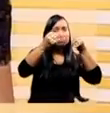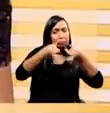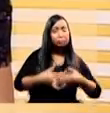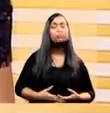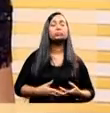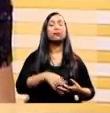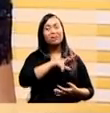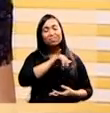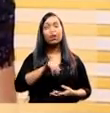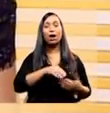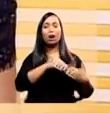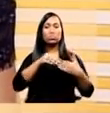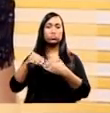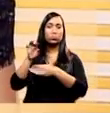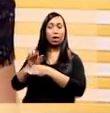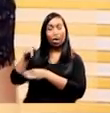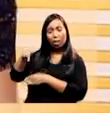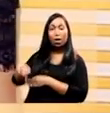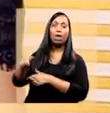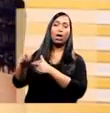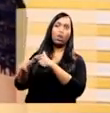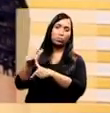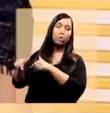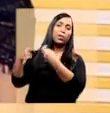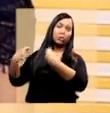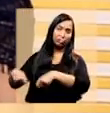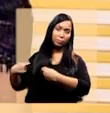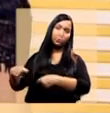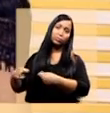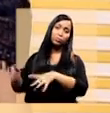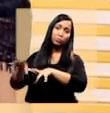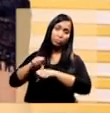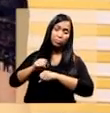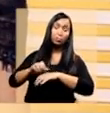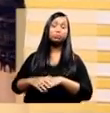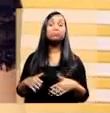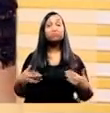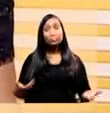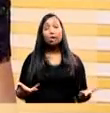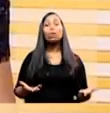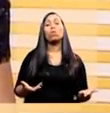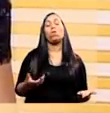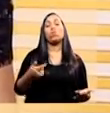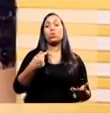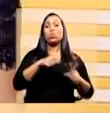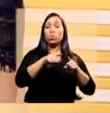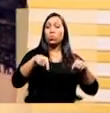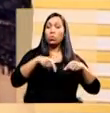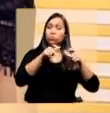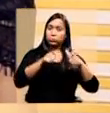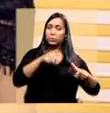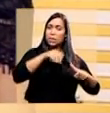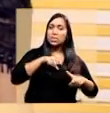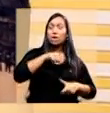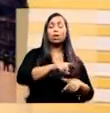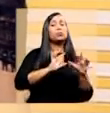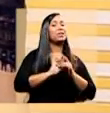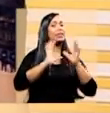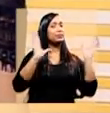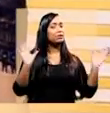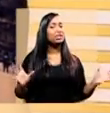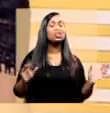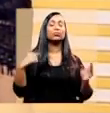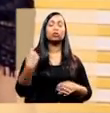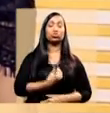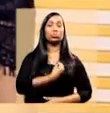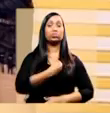e é devidamente conduzido ao serviço que ele está precisando receber. Então, nosso gabinete está à disposição. A gente está